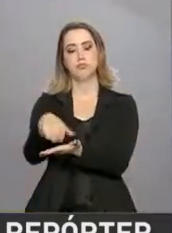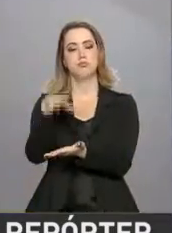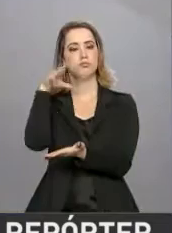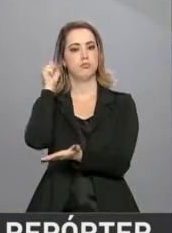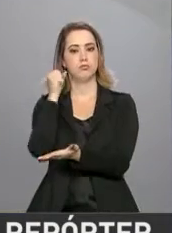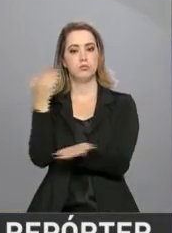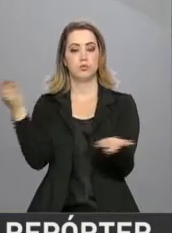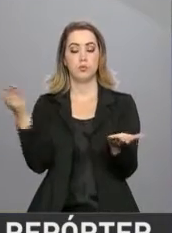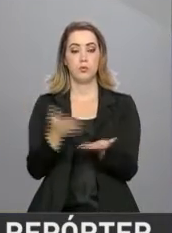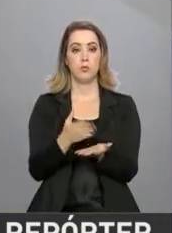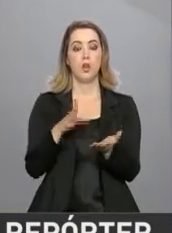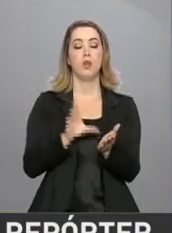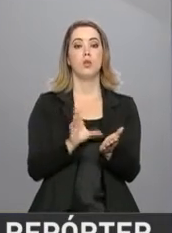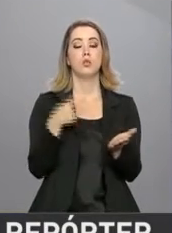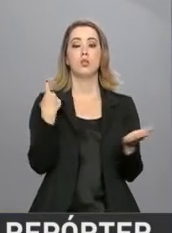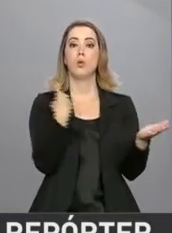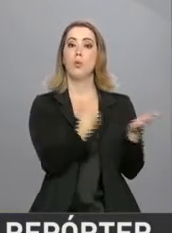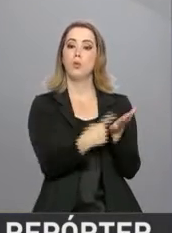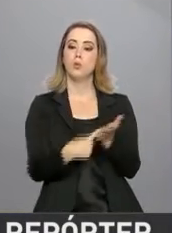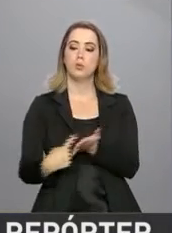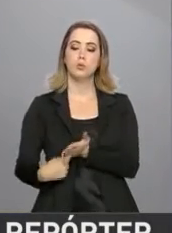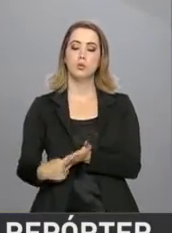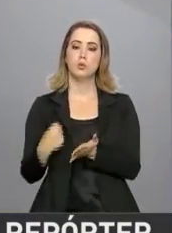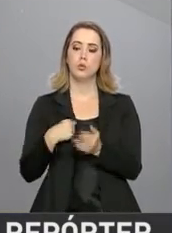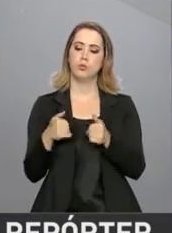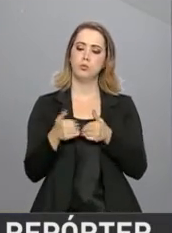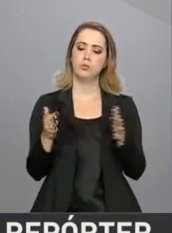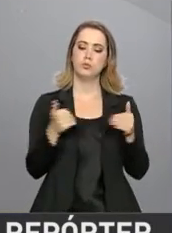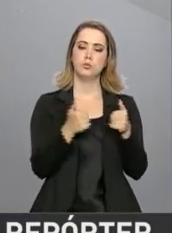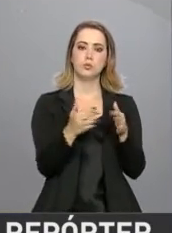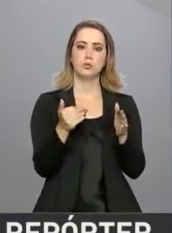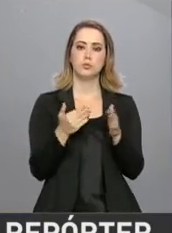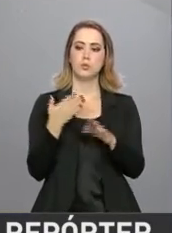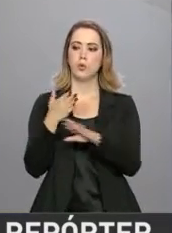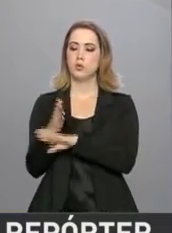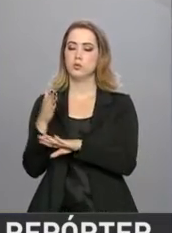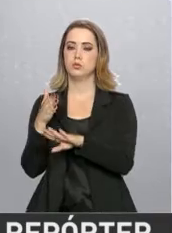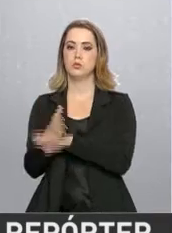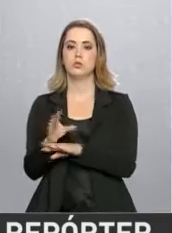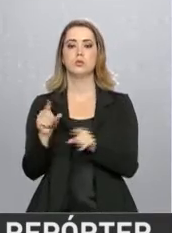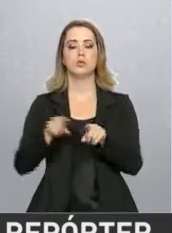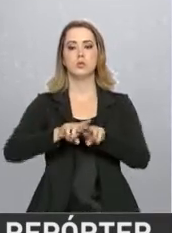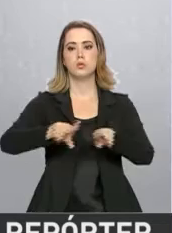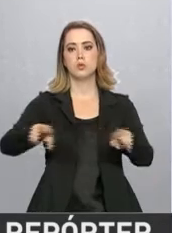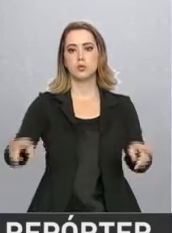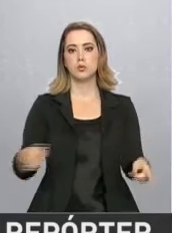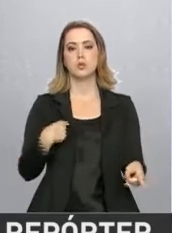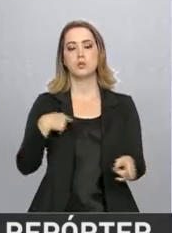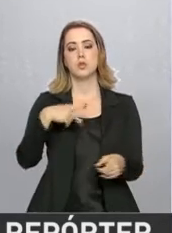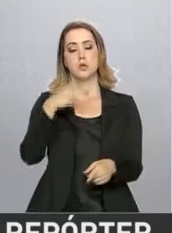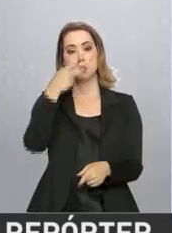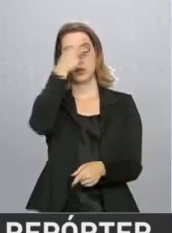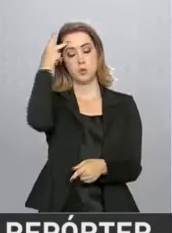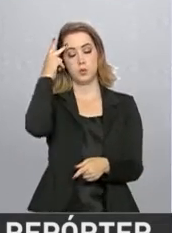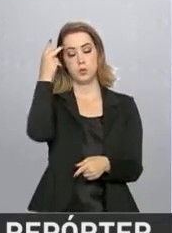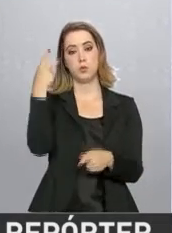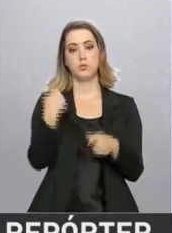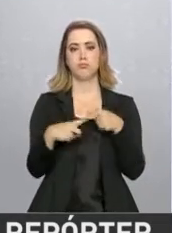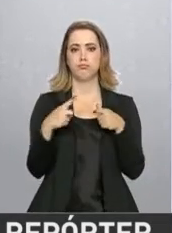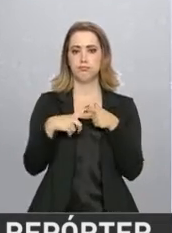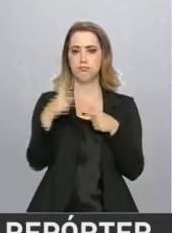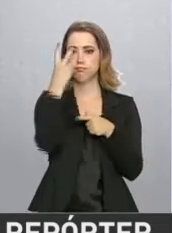o Tratado de Marrakech. O objetivo é ampliar o acesso às obras para pessoas com deficiência visual